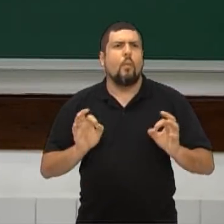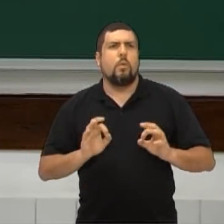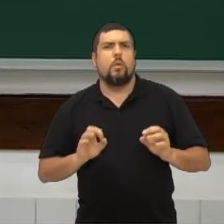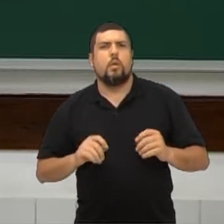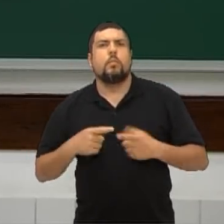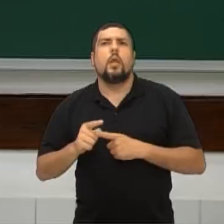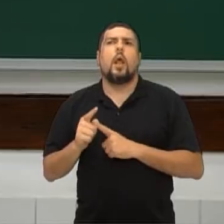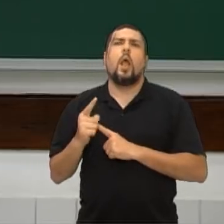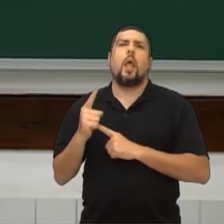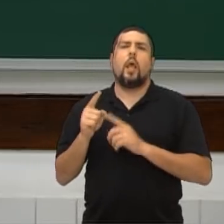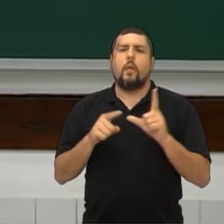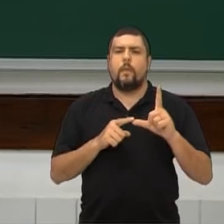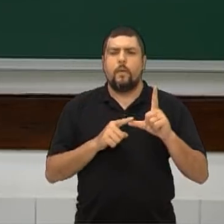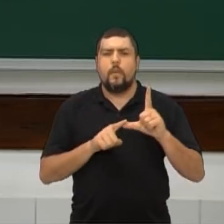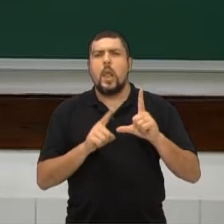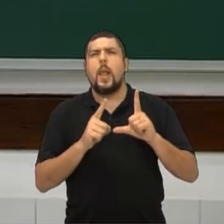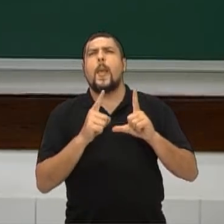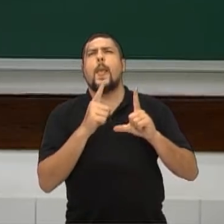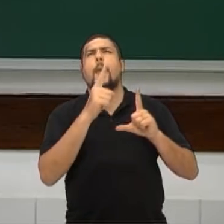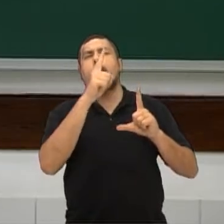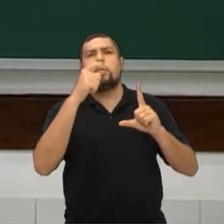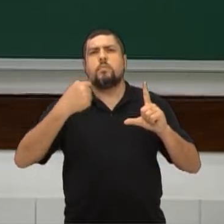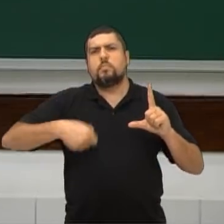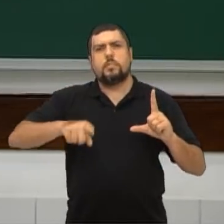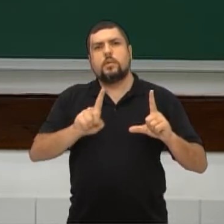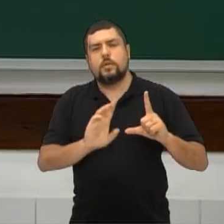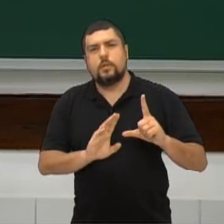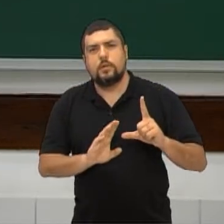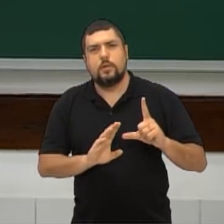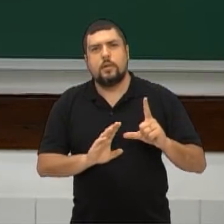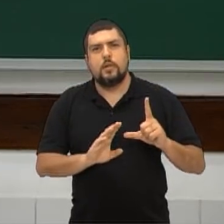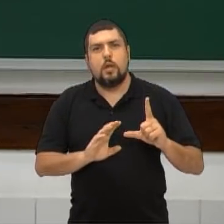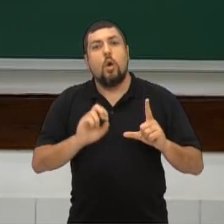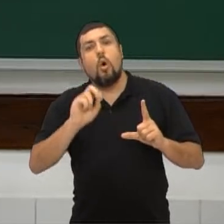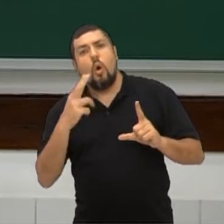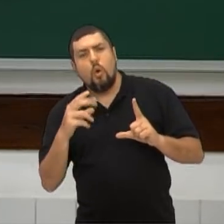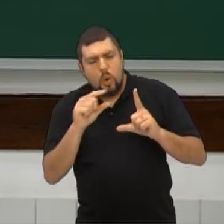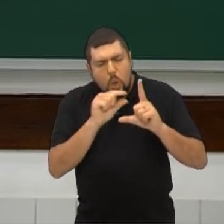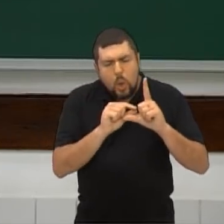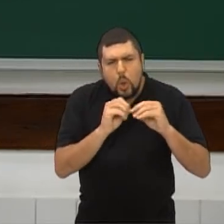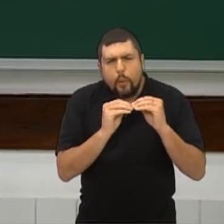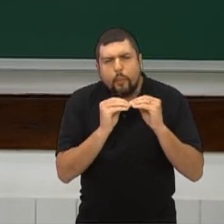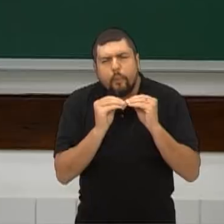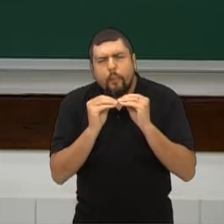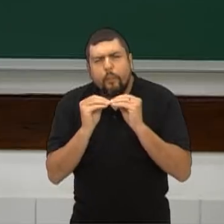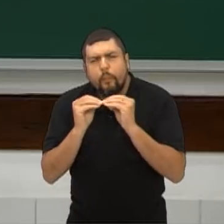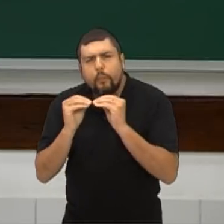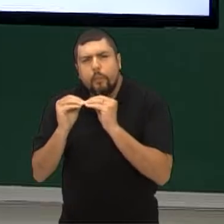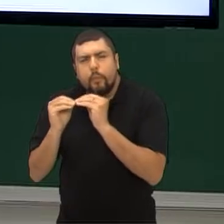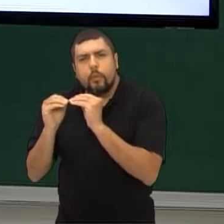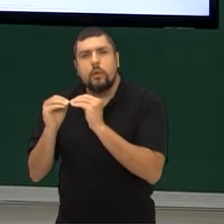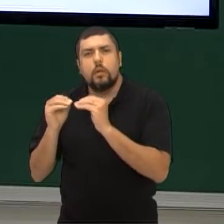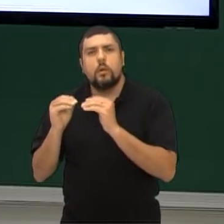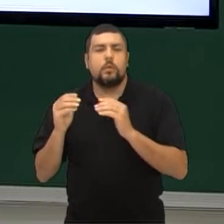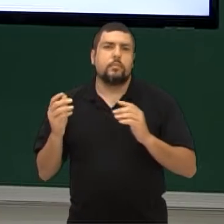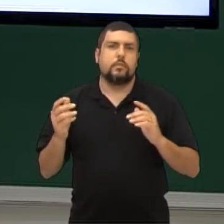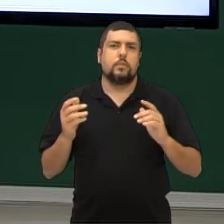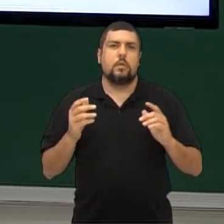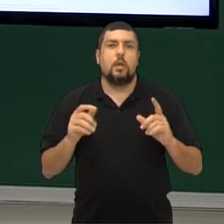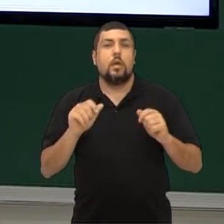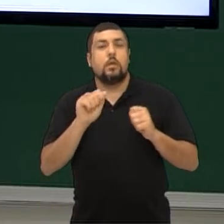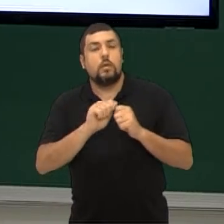ou então de fazer uma escala tão pequena que os números ficassem todos muito parecidinhos. O que a gente fez? A gente pegou os